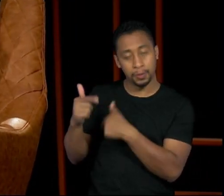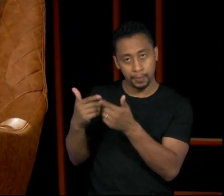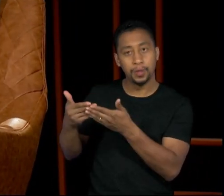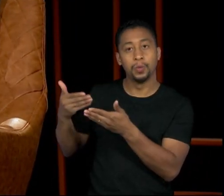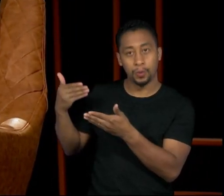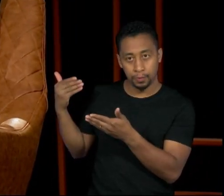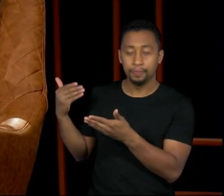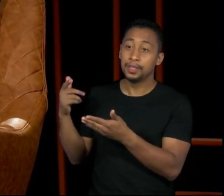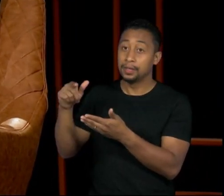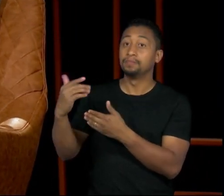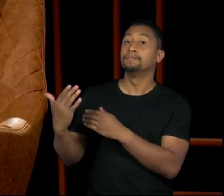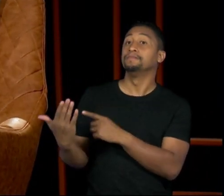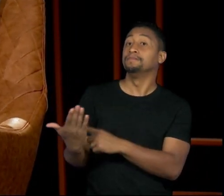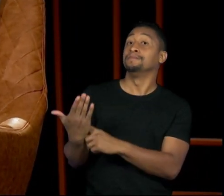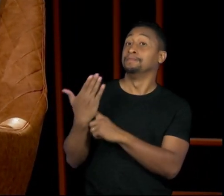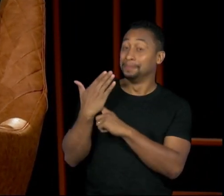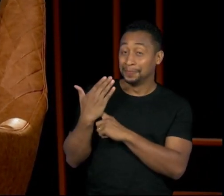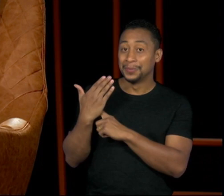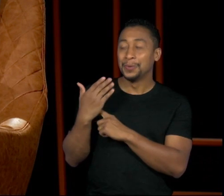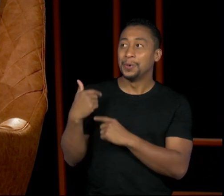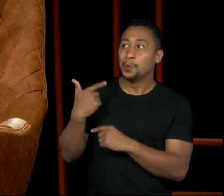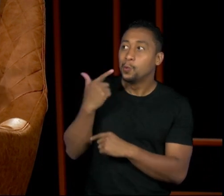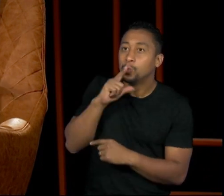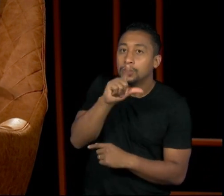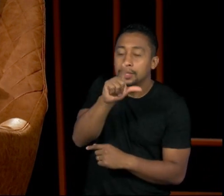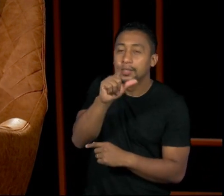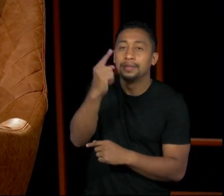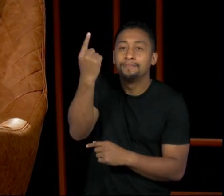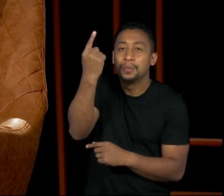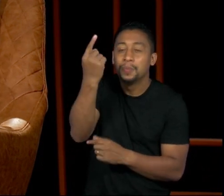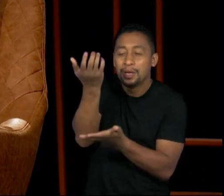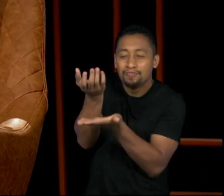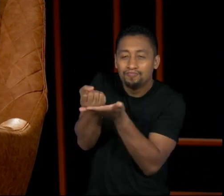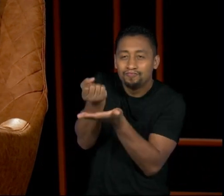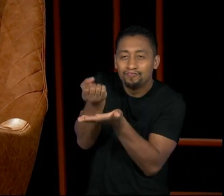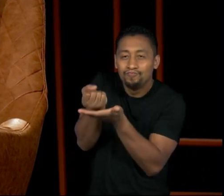ajudou a nortear o meu primeiro caminho musical, do meu primeiro disco autoral,